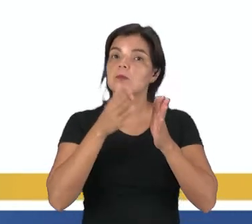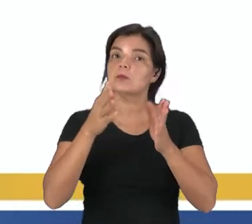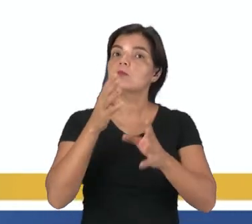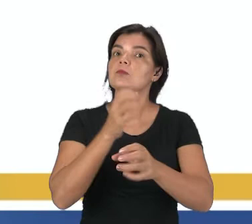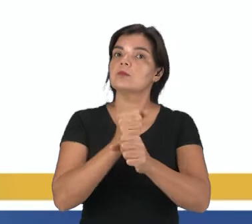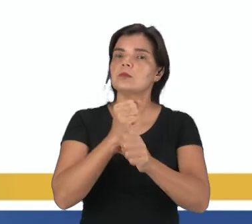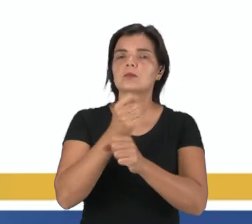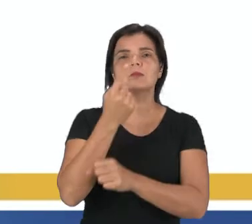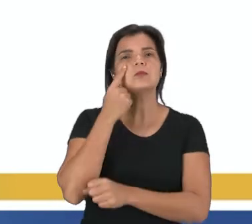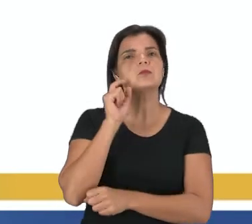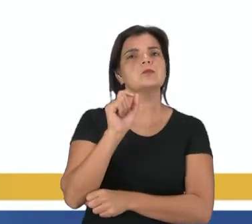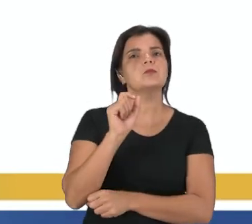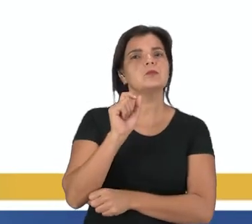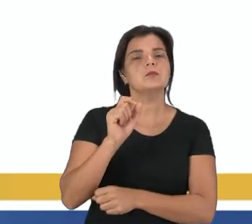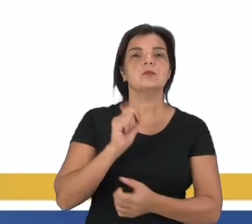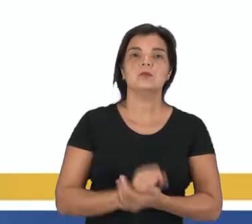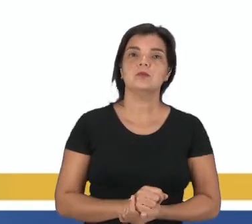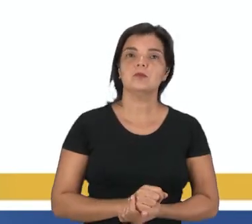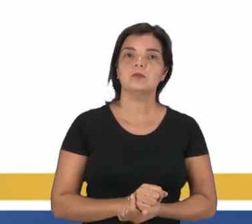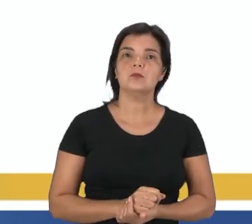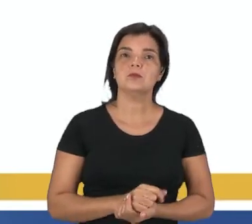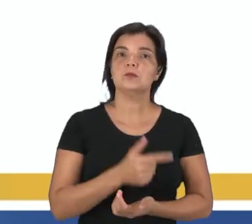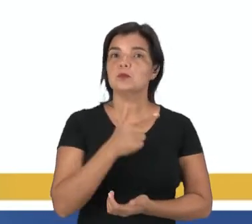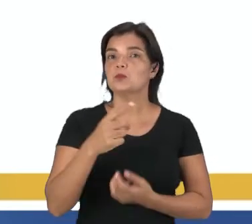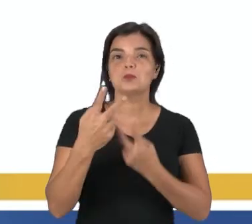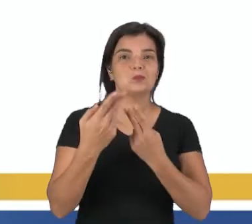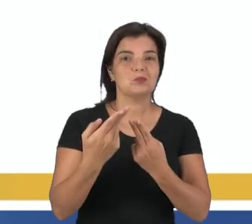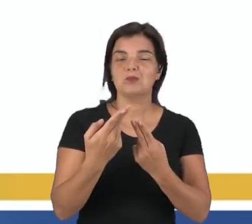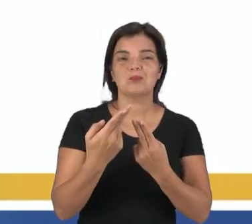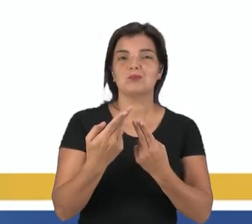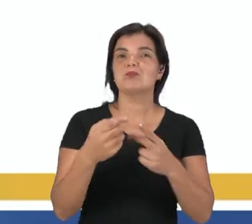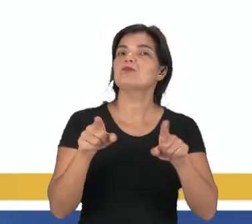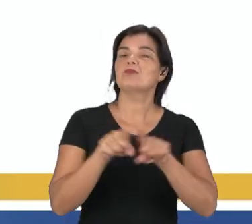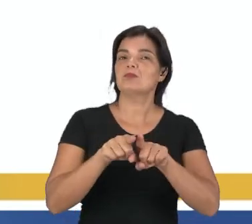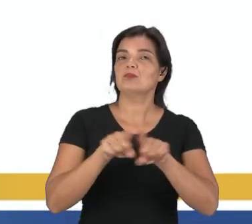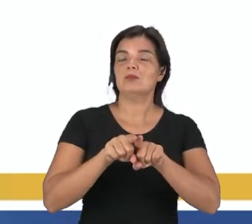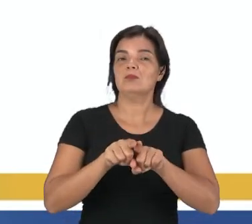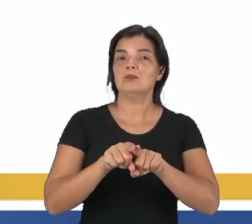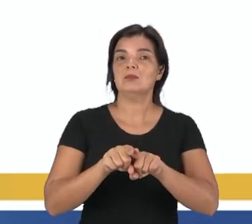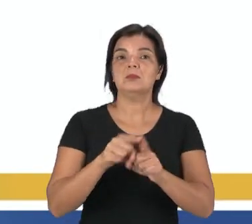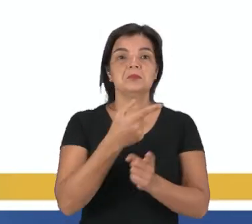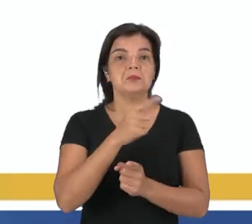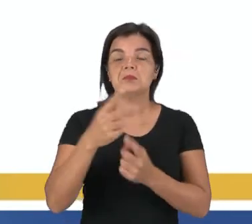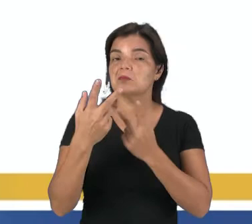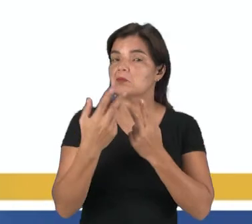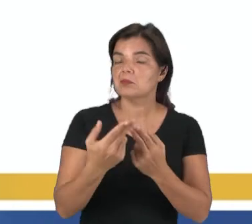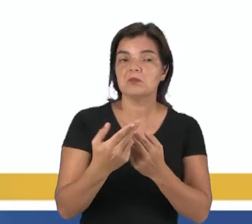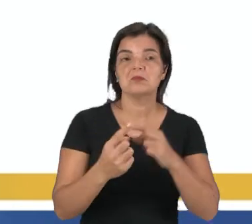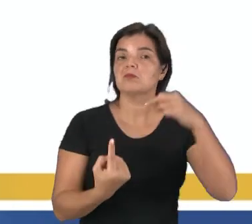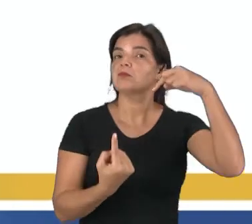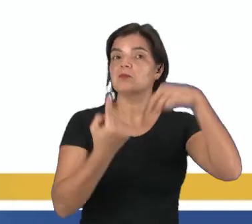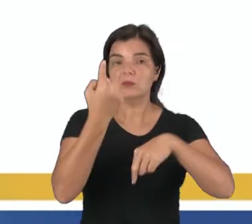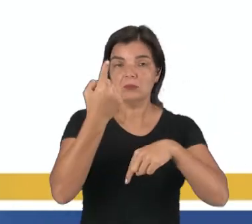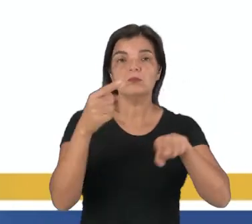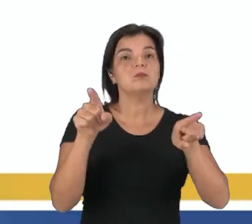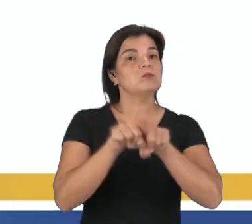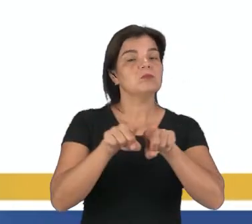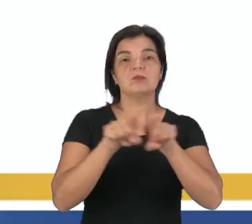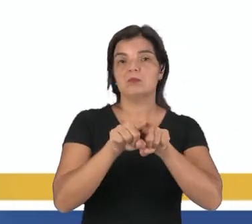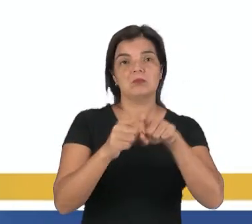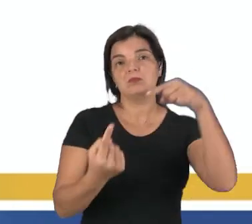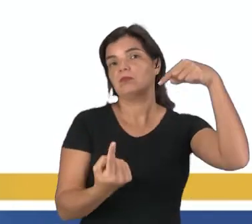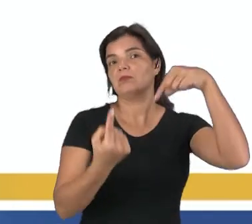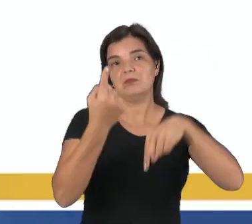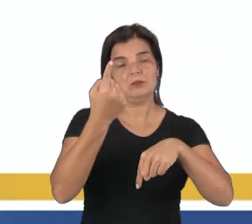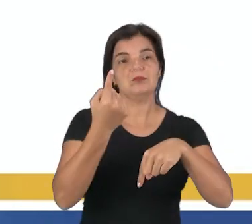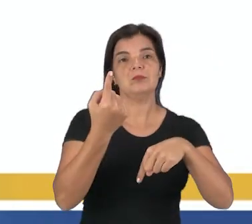eu ia poder observar o quê? Que não tem a mesma proporção. Essas razões, elas não têm a mesma proporções. Então, elas também